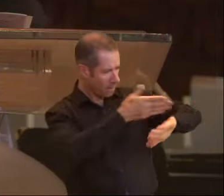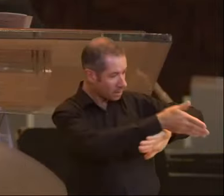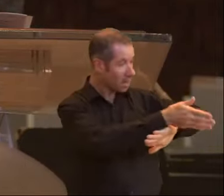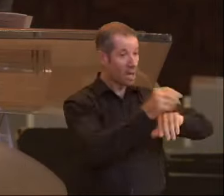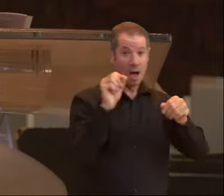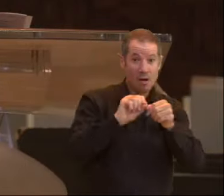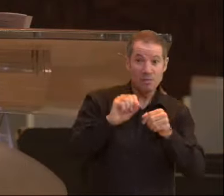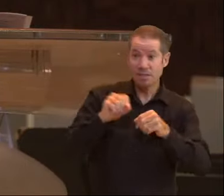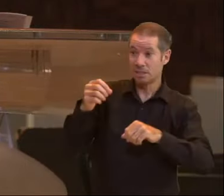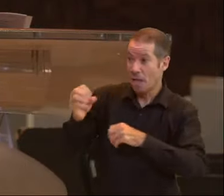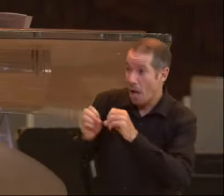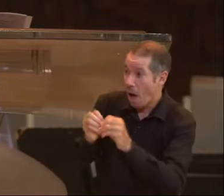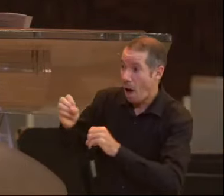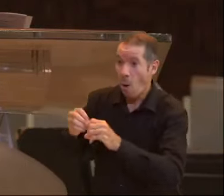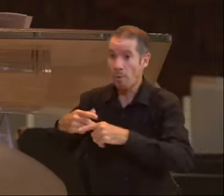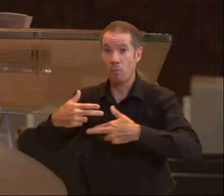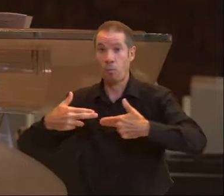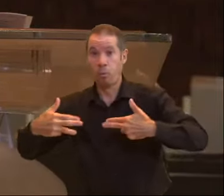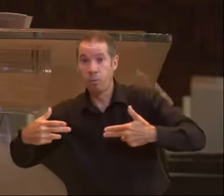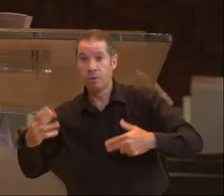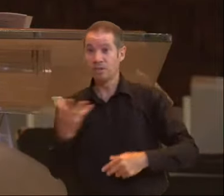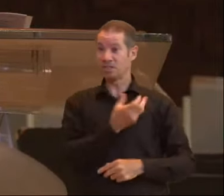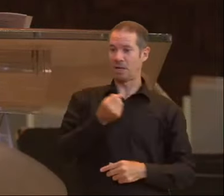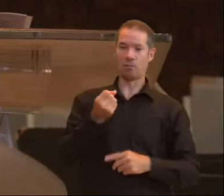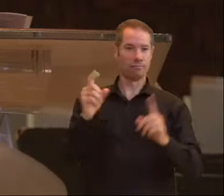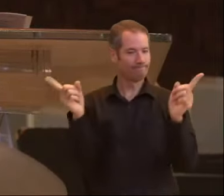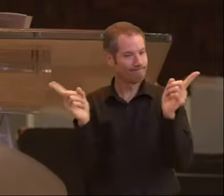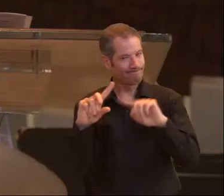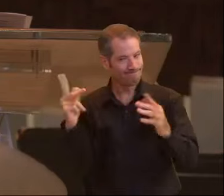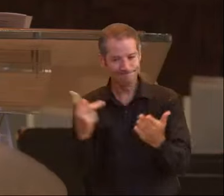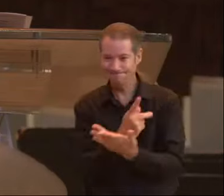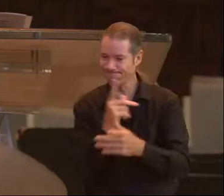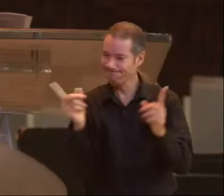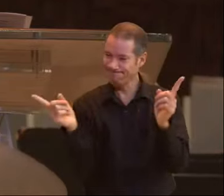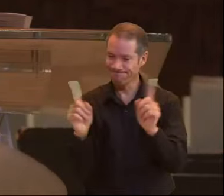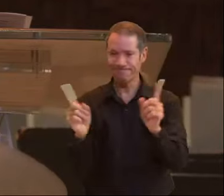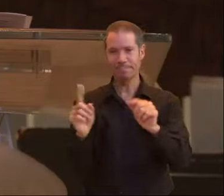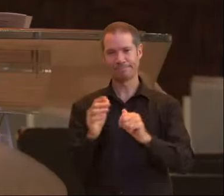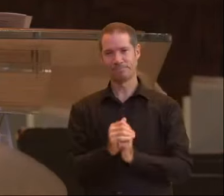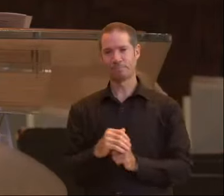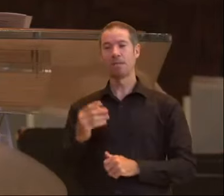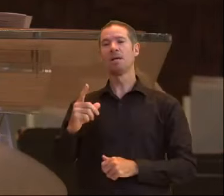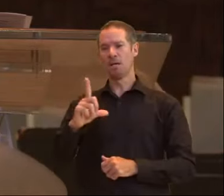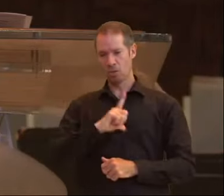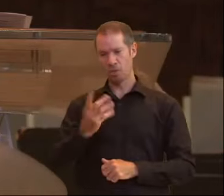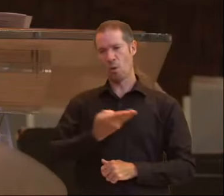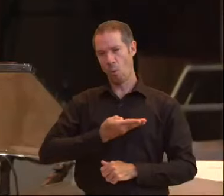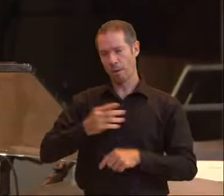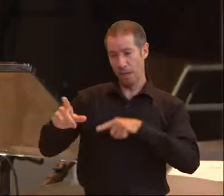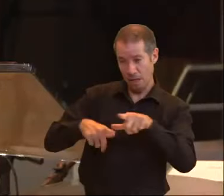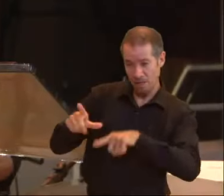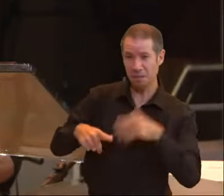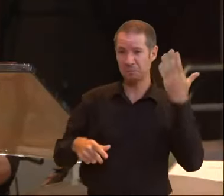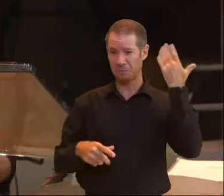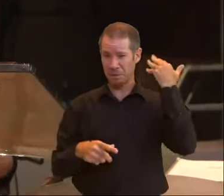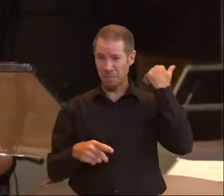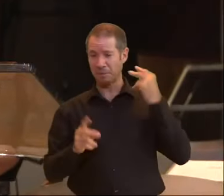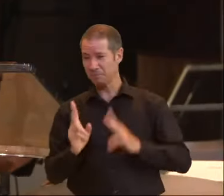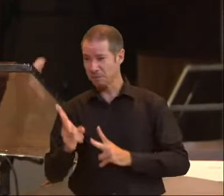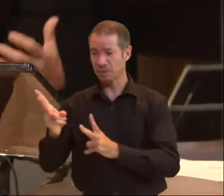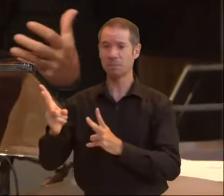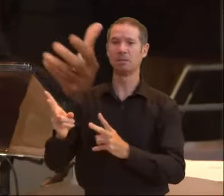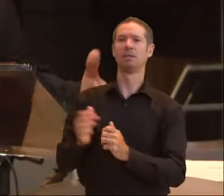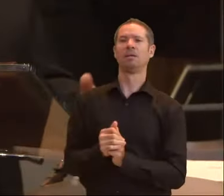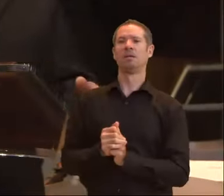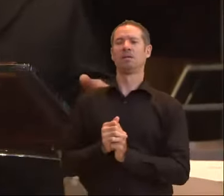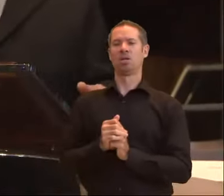isso, se eu fizer aquilo, eu estou salvo. Não está não, meu querido. Eu tinha um colega de trabalho que ele estava sempre à porta